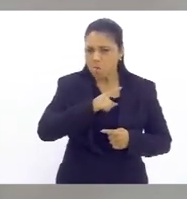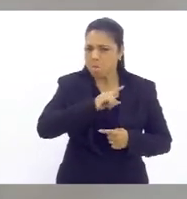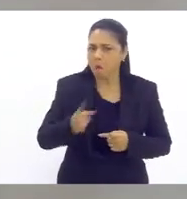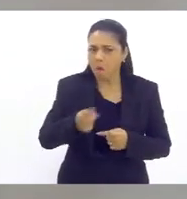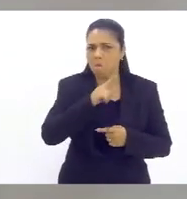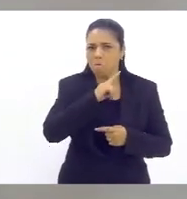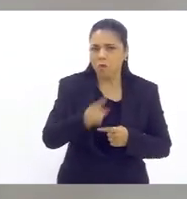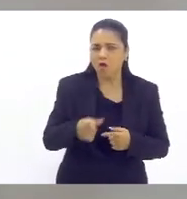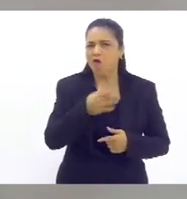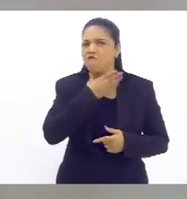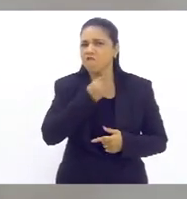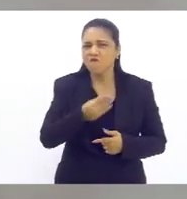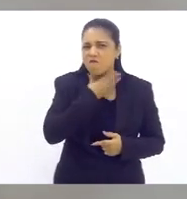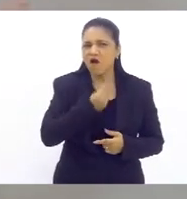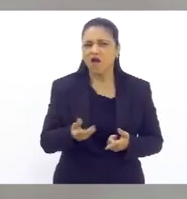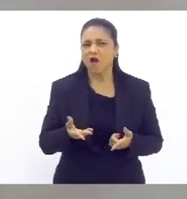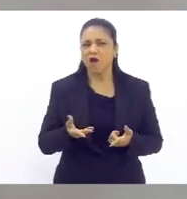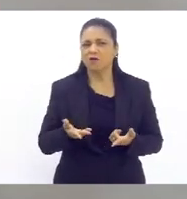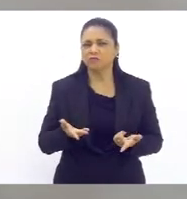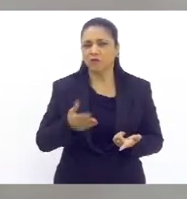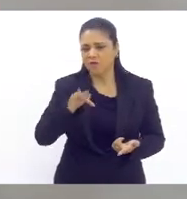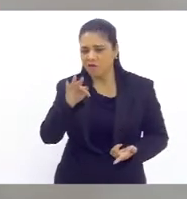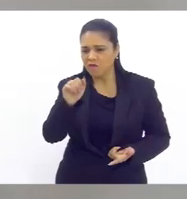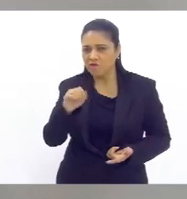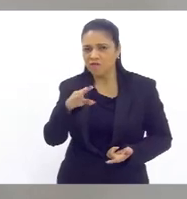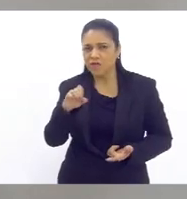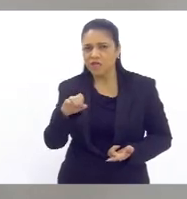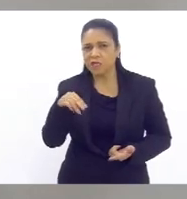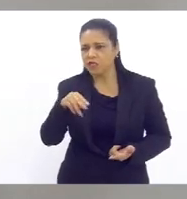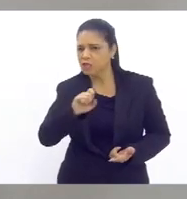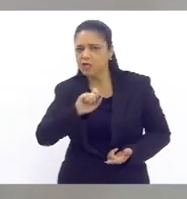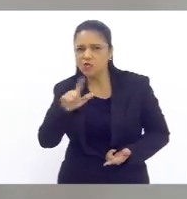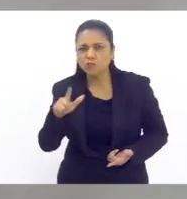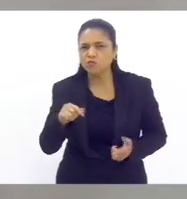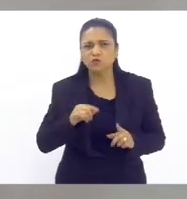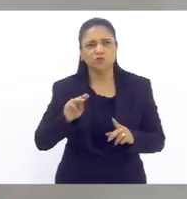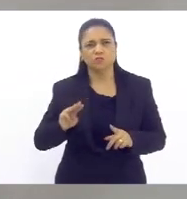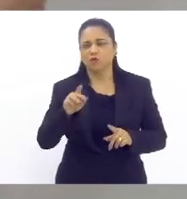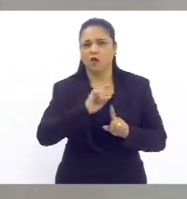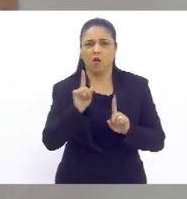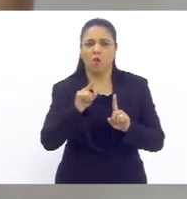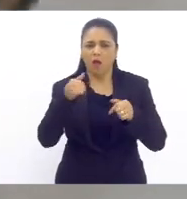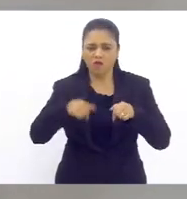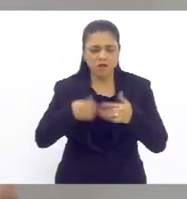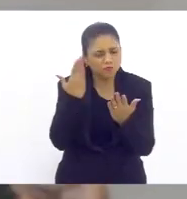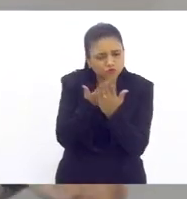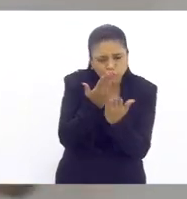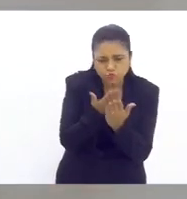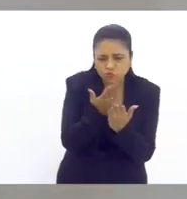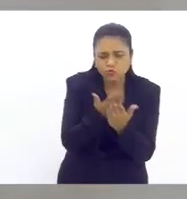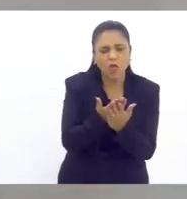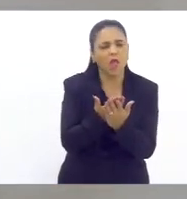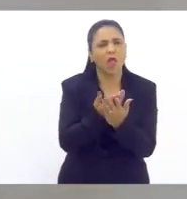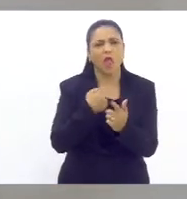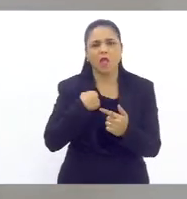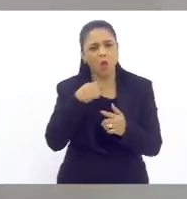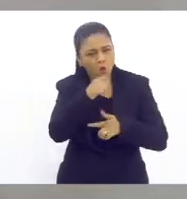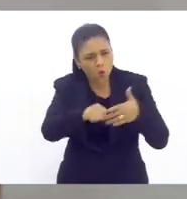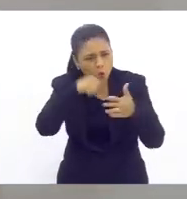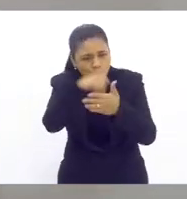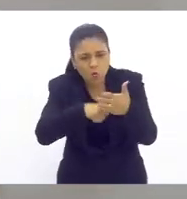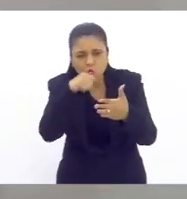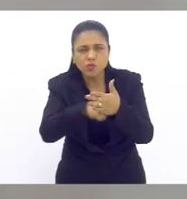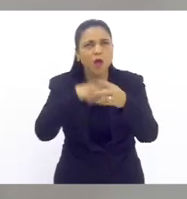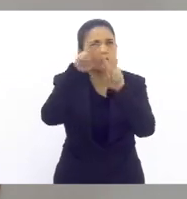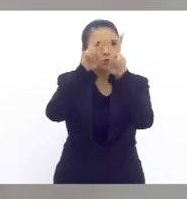numa fake News e quiseram falar fake News para mim eu falei não aqui não vou deixar falar fake News não estudei minha vida inteira tô me irritando aqui nesse tema